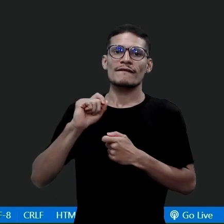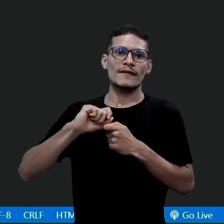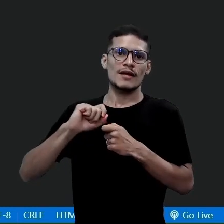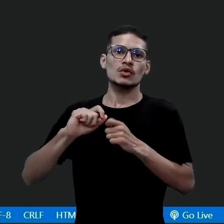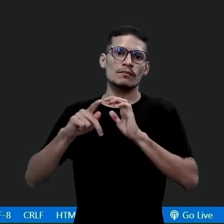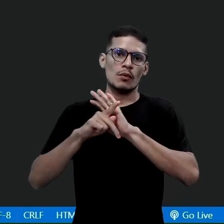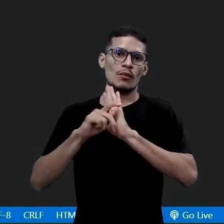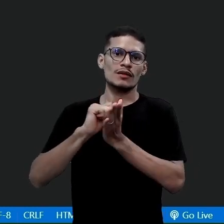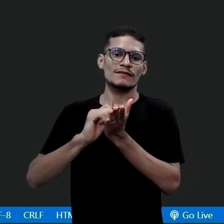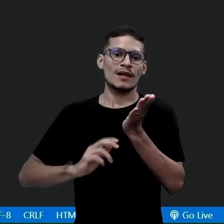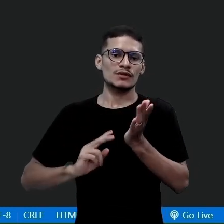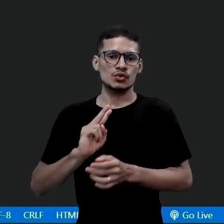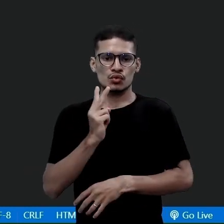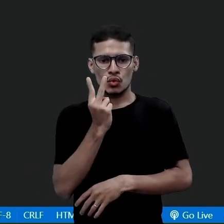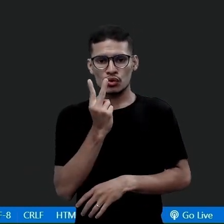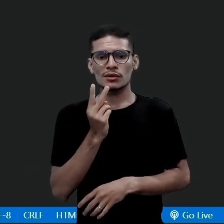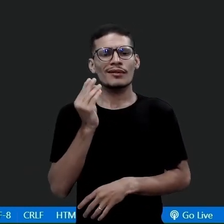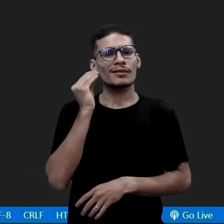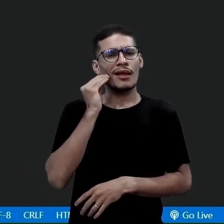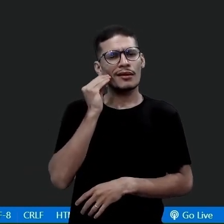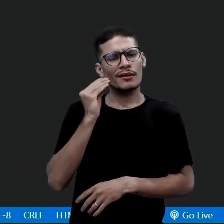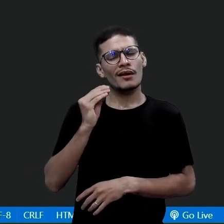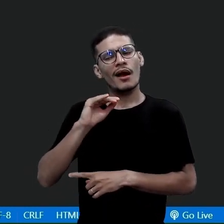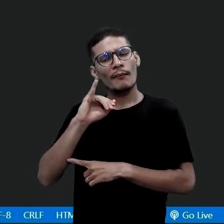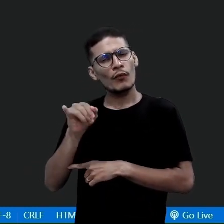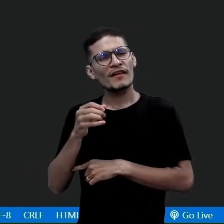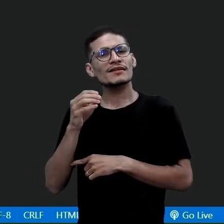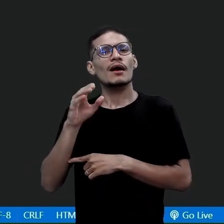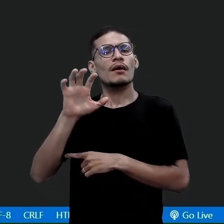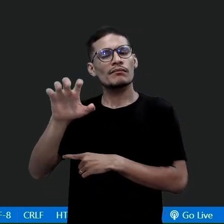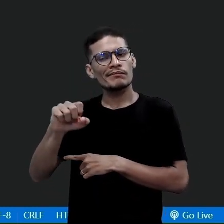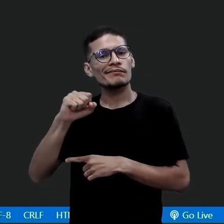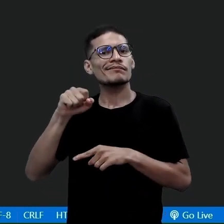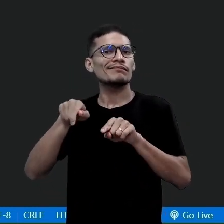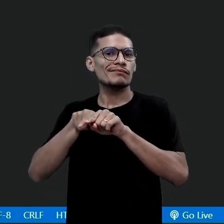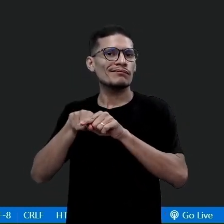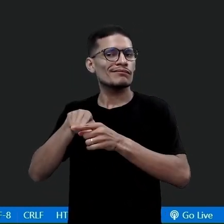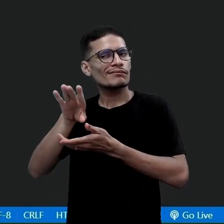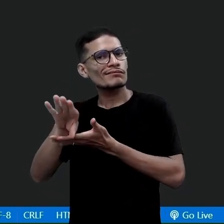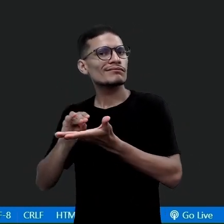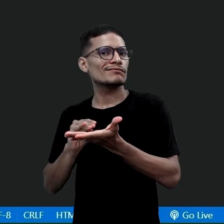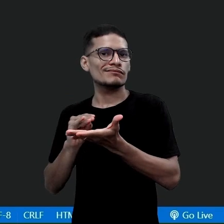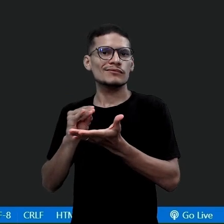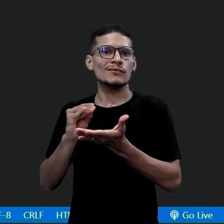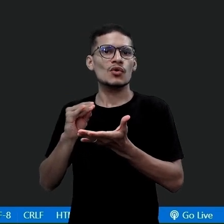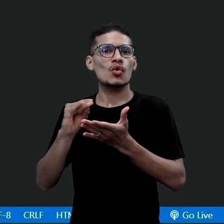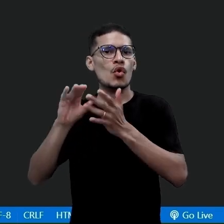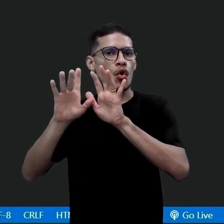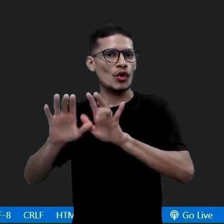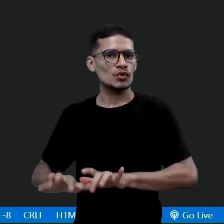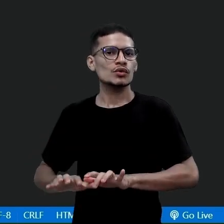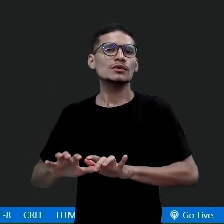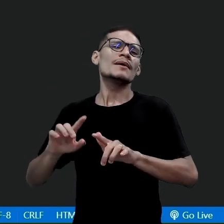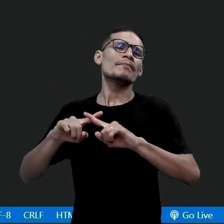2. Então tentem reaproveitar o máximo de código, né, e só implementar aqui as novas